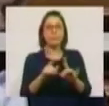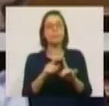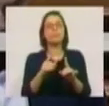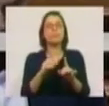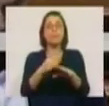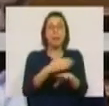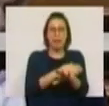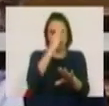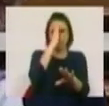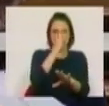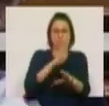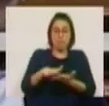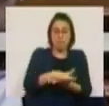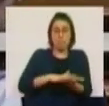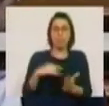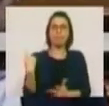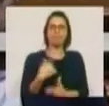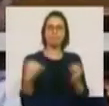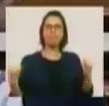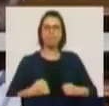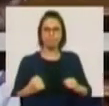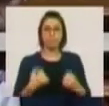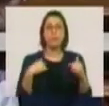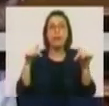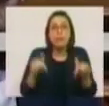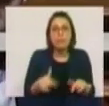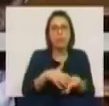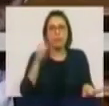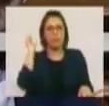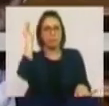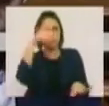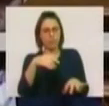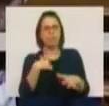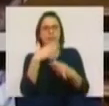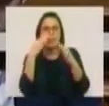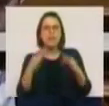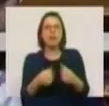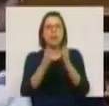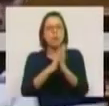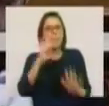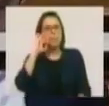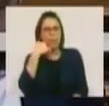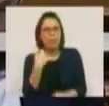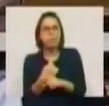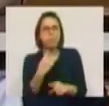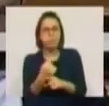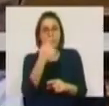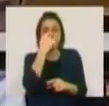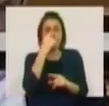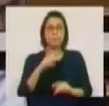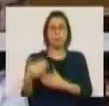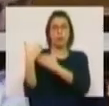premissa base com a qual todos concordamos, todos aqui na Assembleia da República, tenho a certeza todos os lesados também, é de